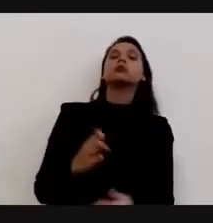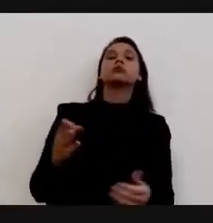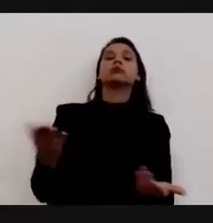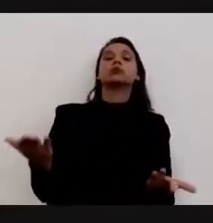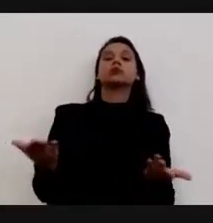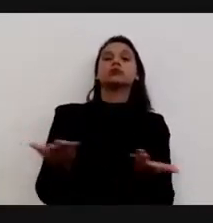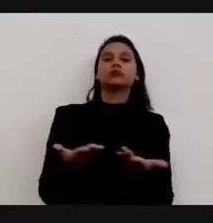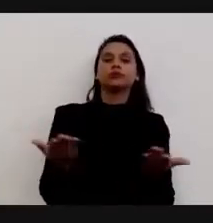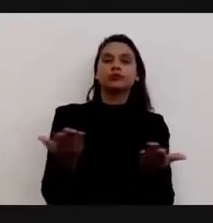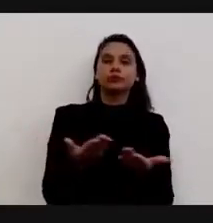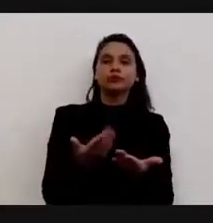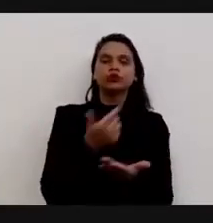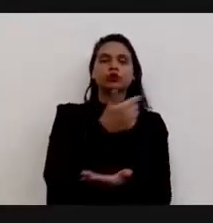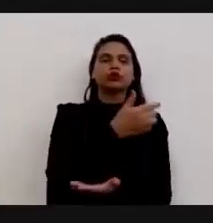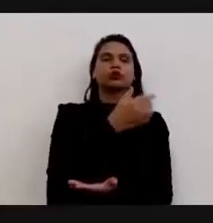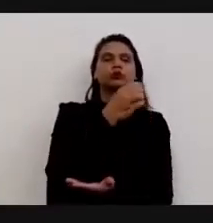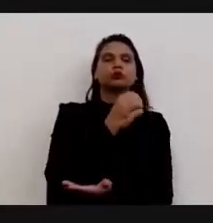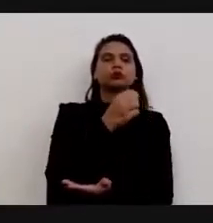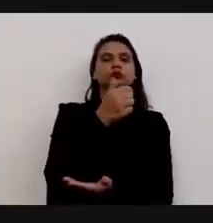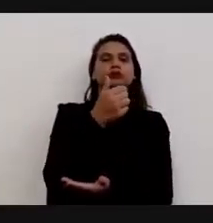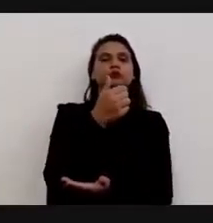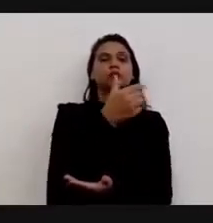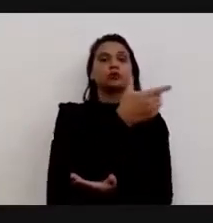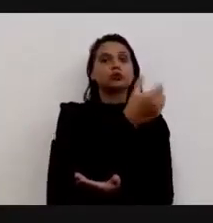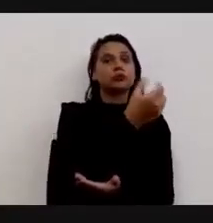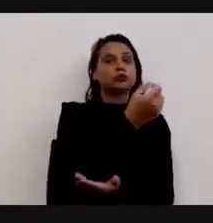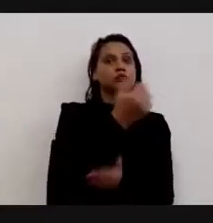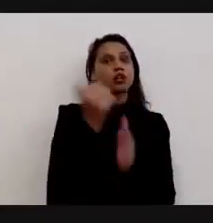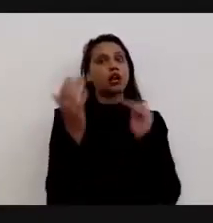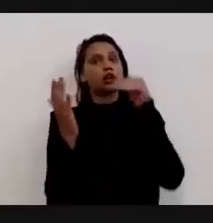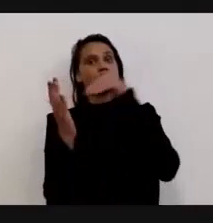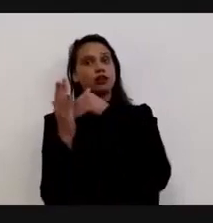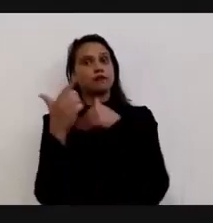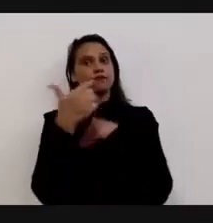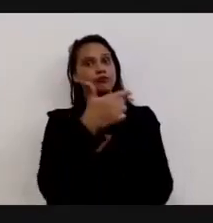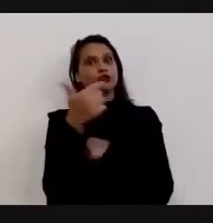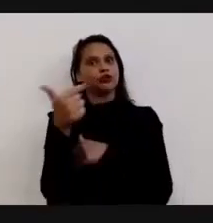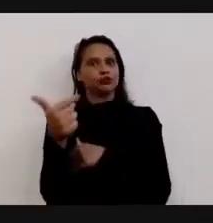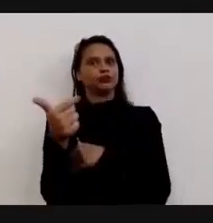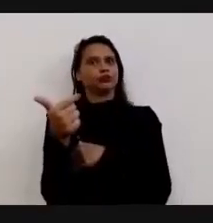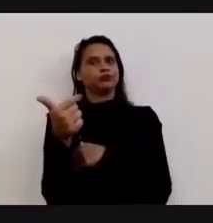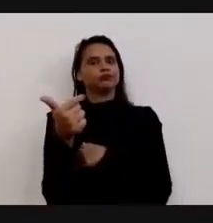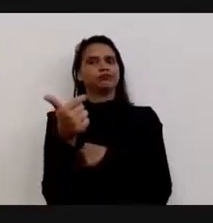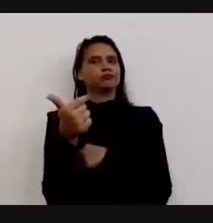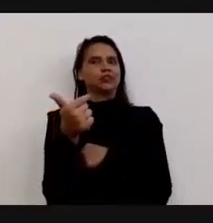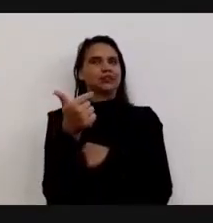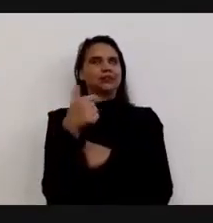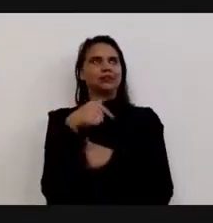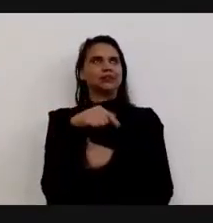durante 2020, 2021 e 2022? Nem o TCU sabe. Os TCEs não sabem.